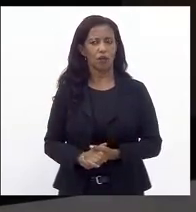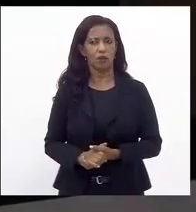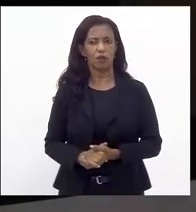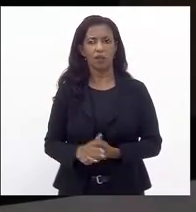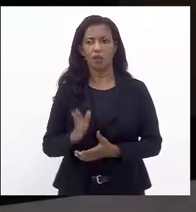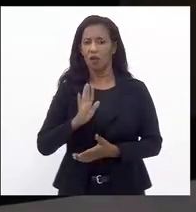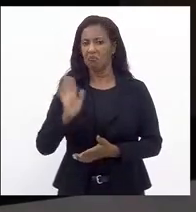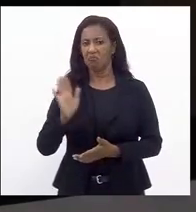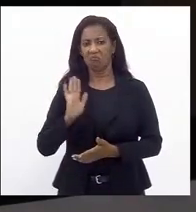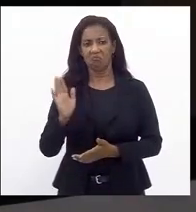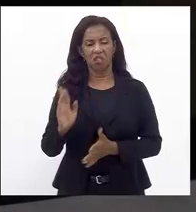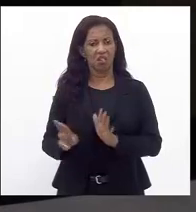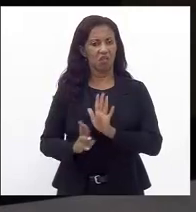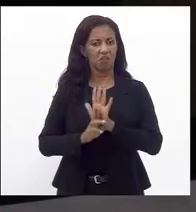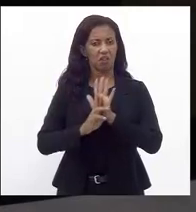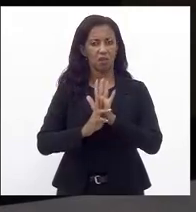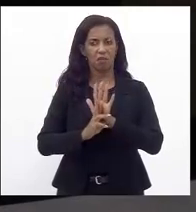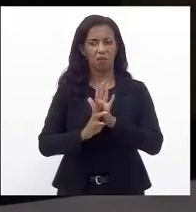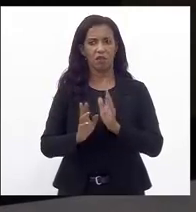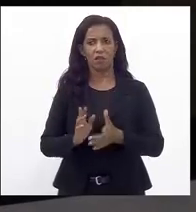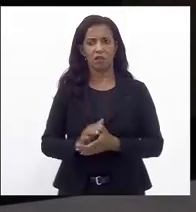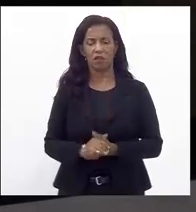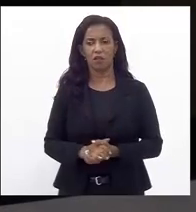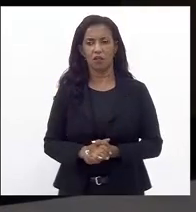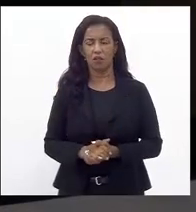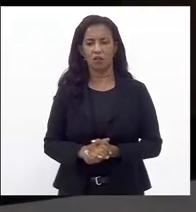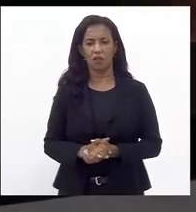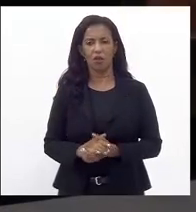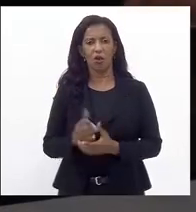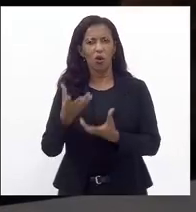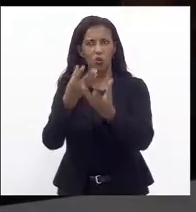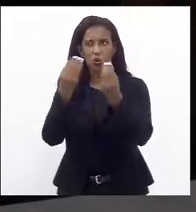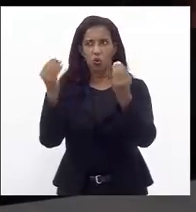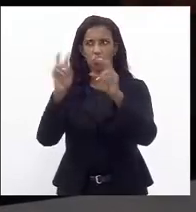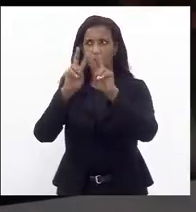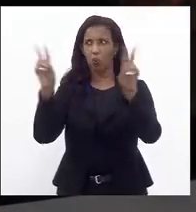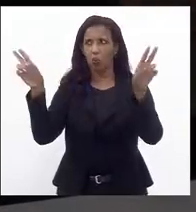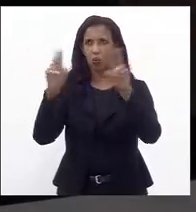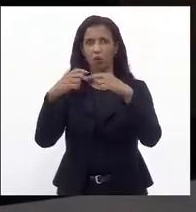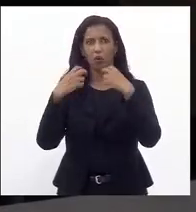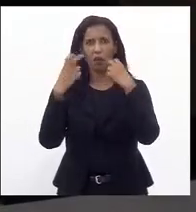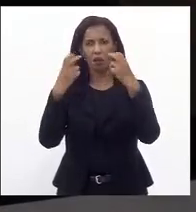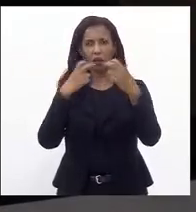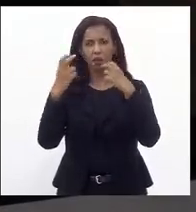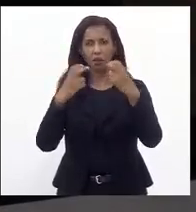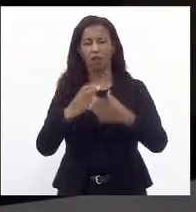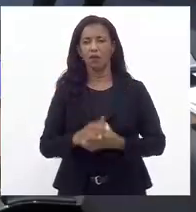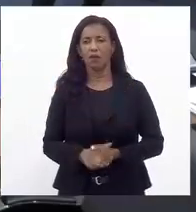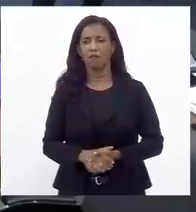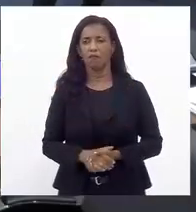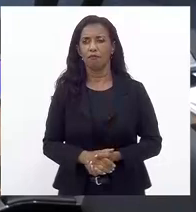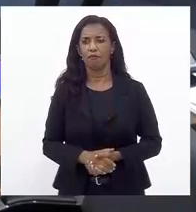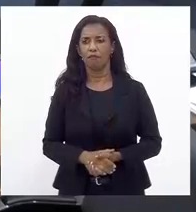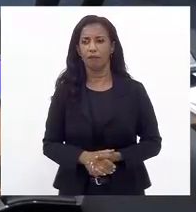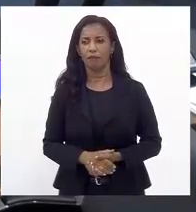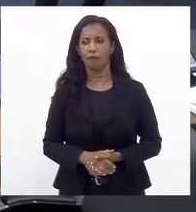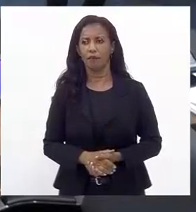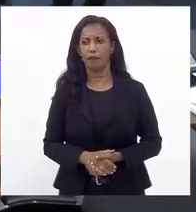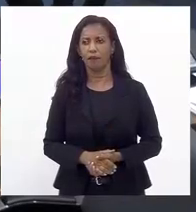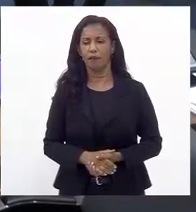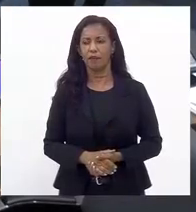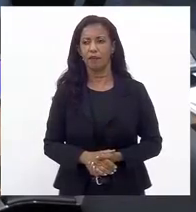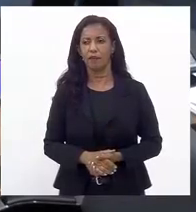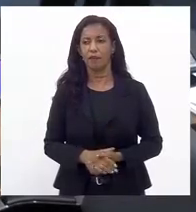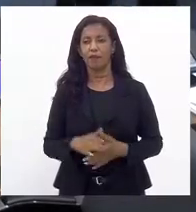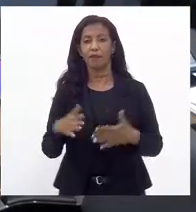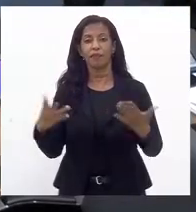representam esses os poucos que estão aqui gritando Obrigado resultado o Rodrigo um minuto